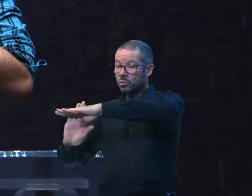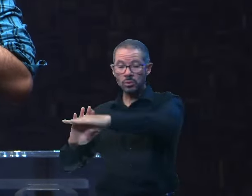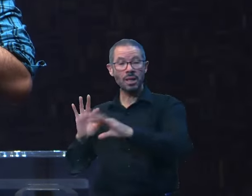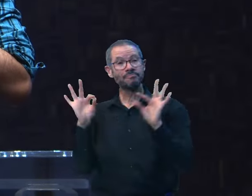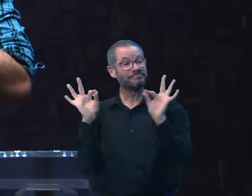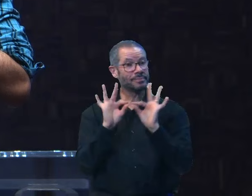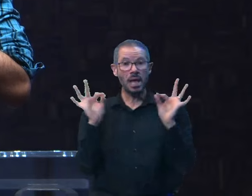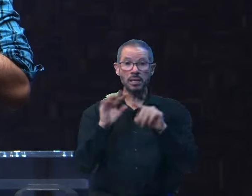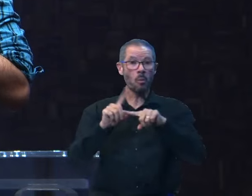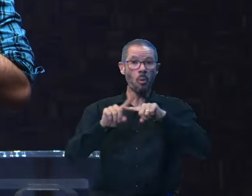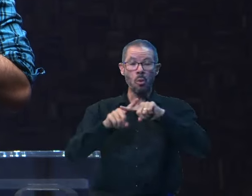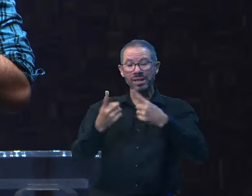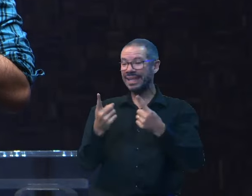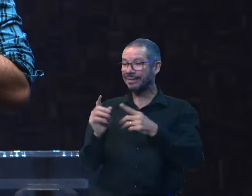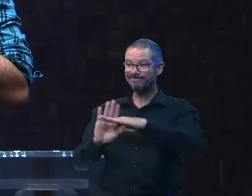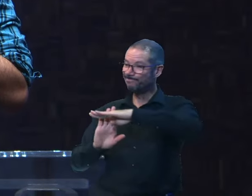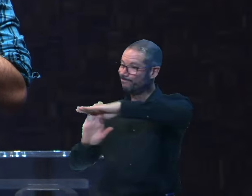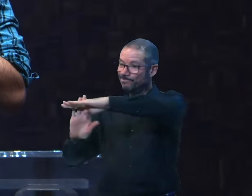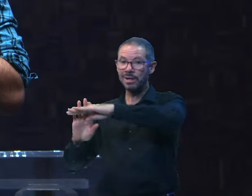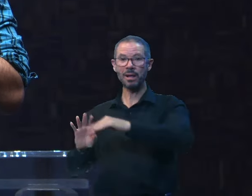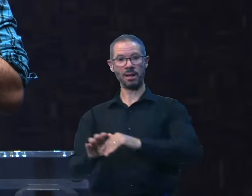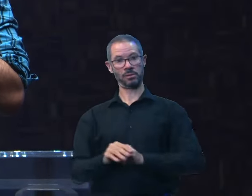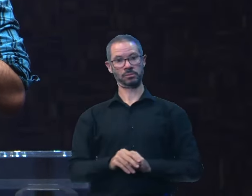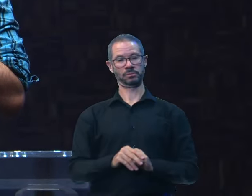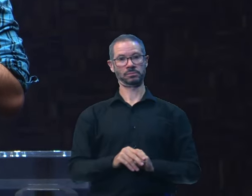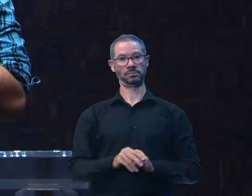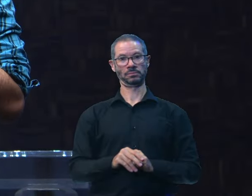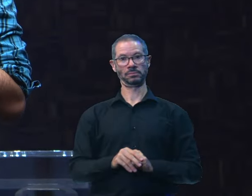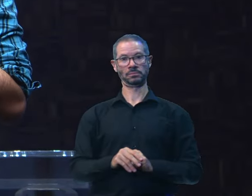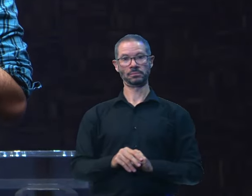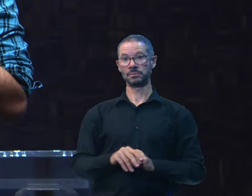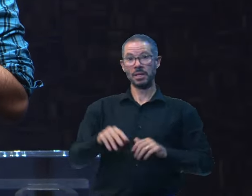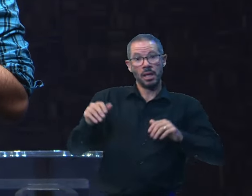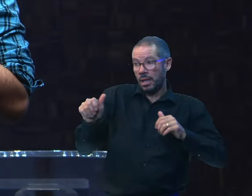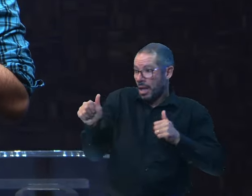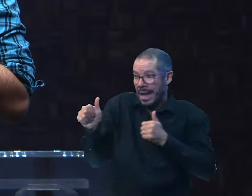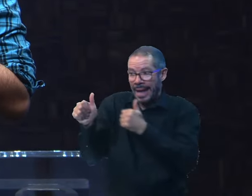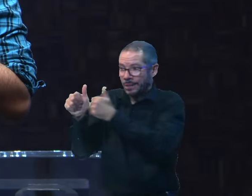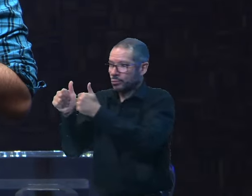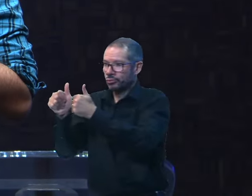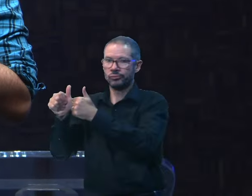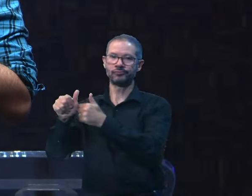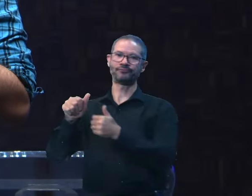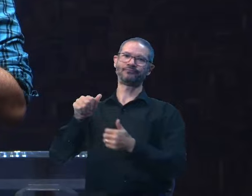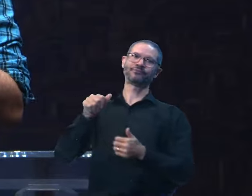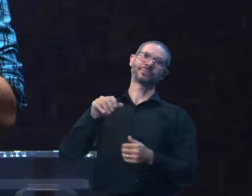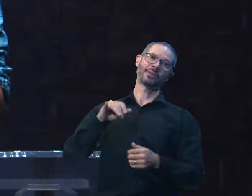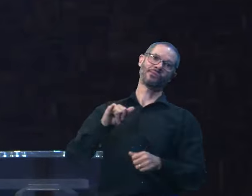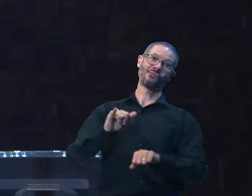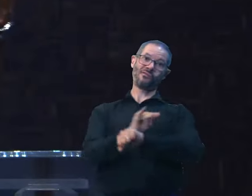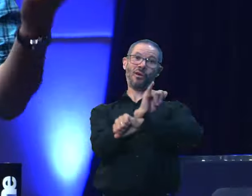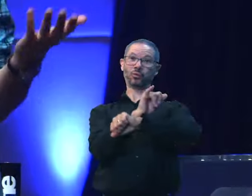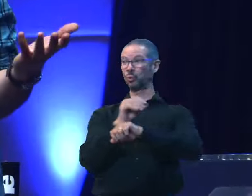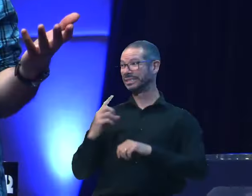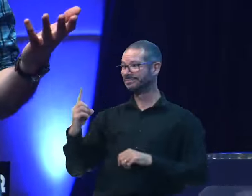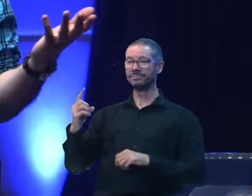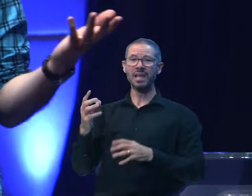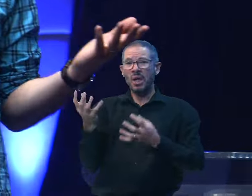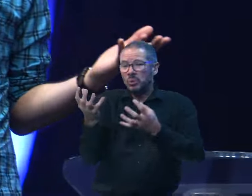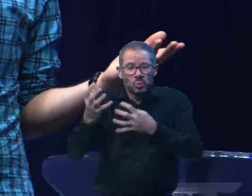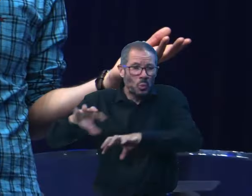nada. Porque eu não respondi. Porque eu não estava lá. E às vezes a gente pensa, mas eu não